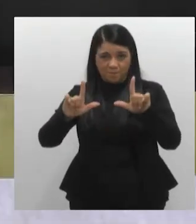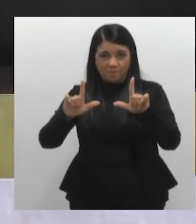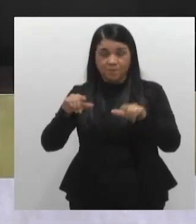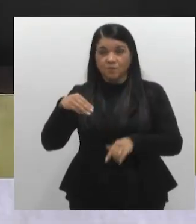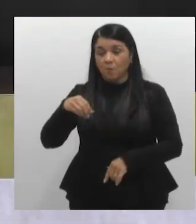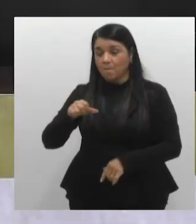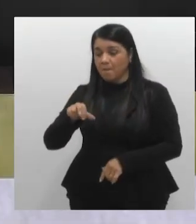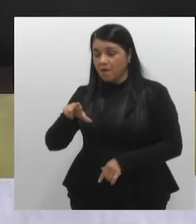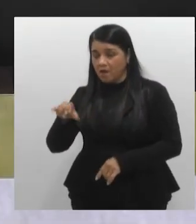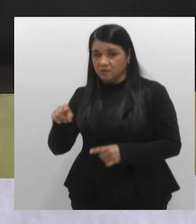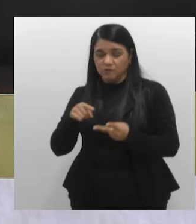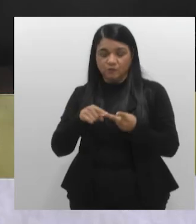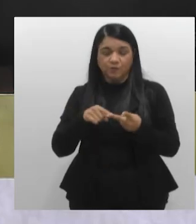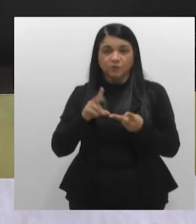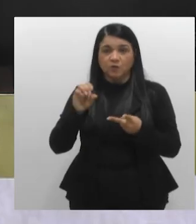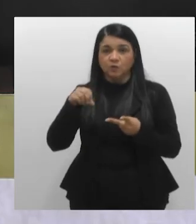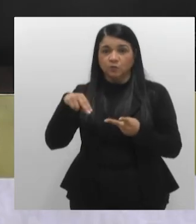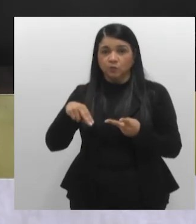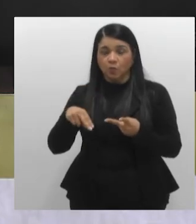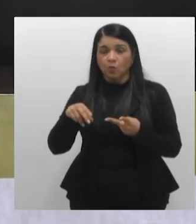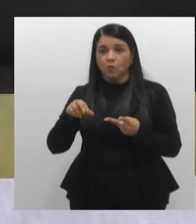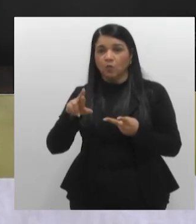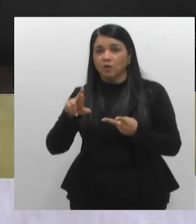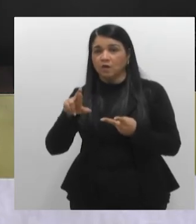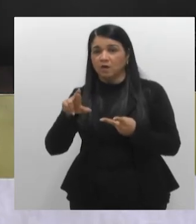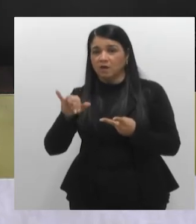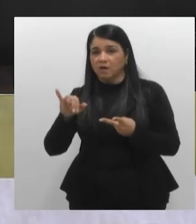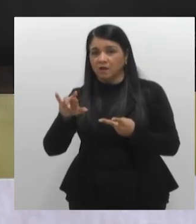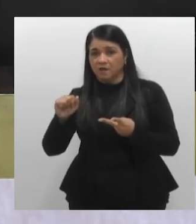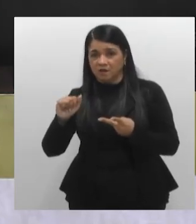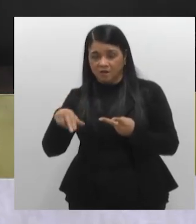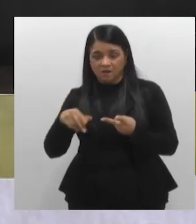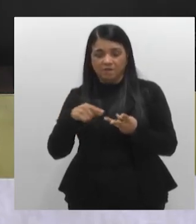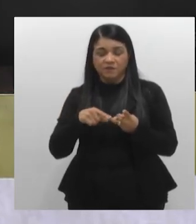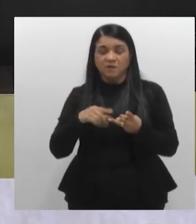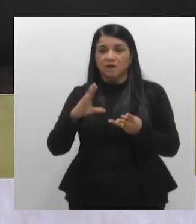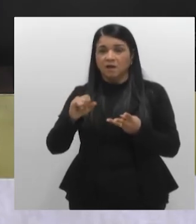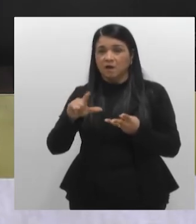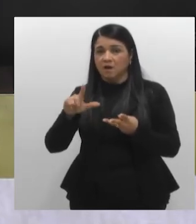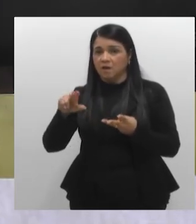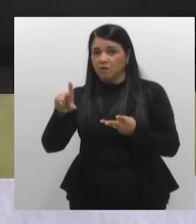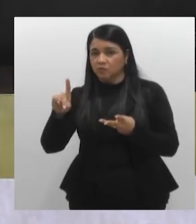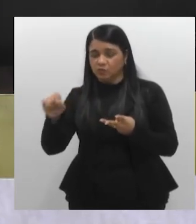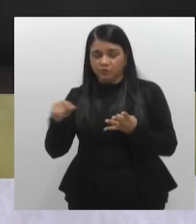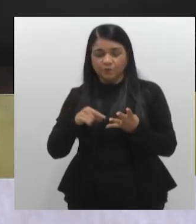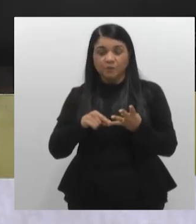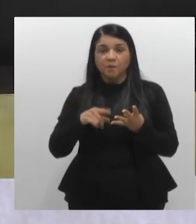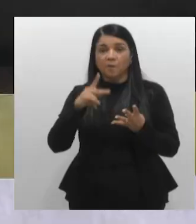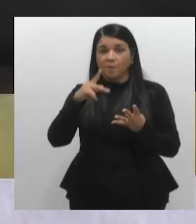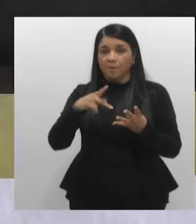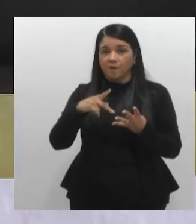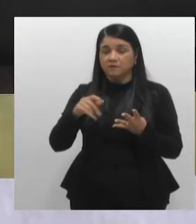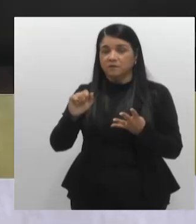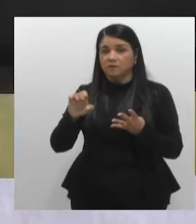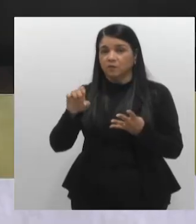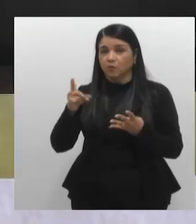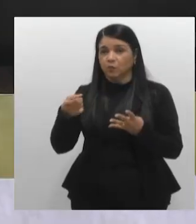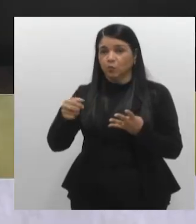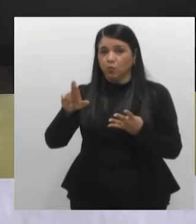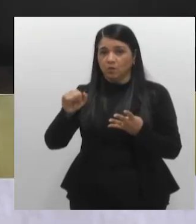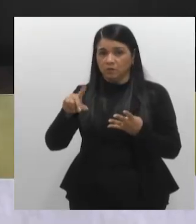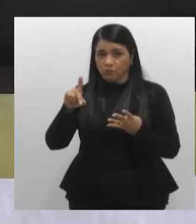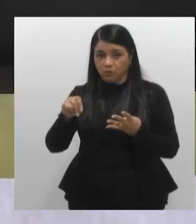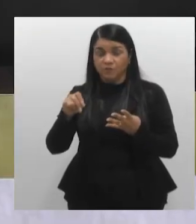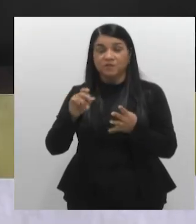Márcio, para o Dom Riansen Franco, para o cônego Cláudio, para o Padre Eduardo. E, finalizando